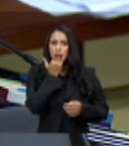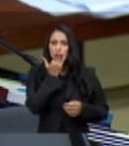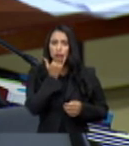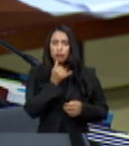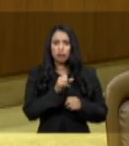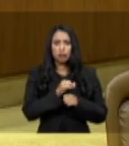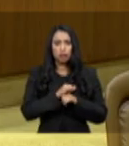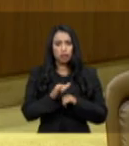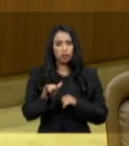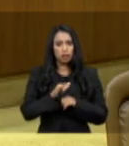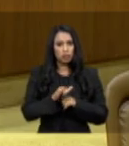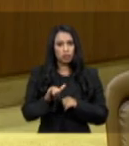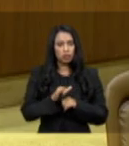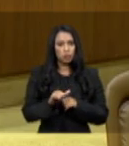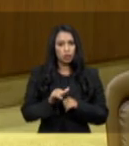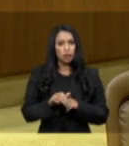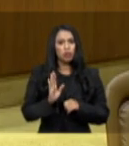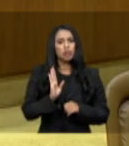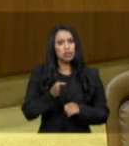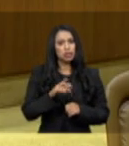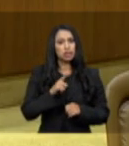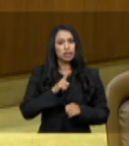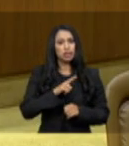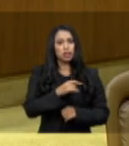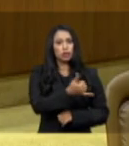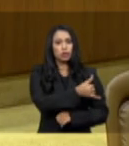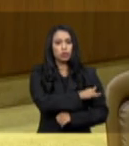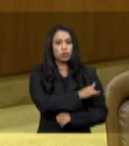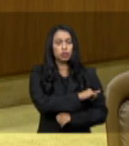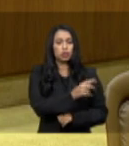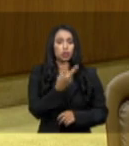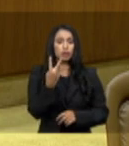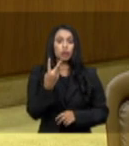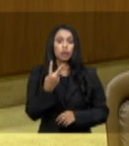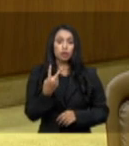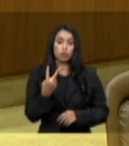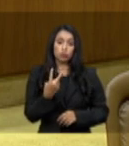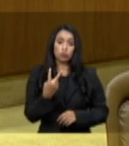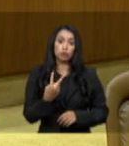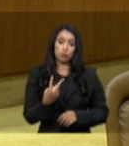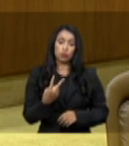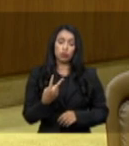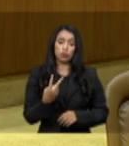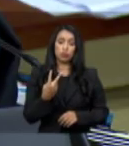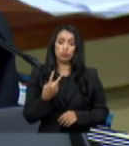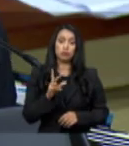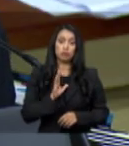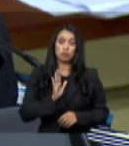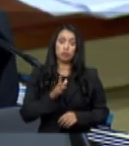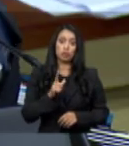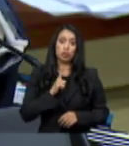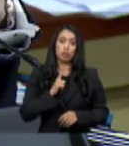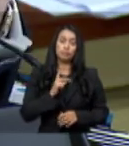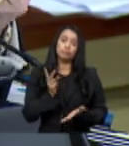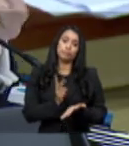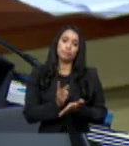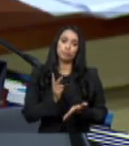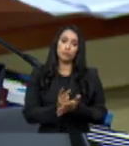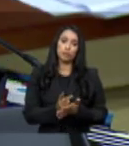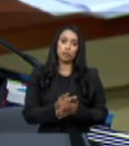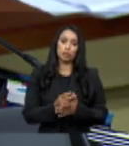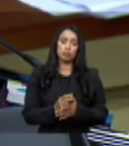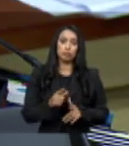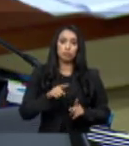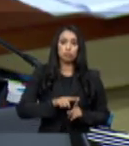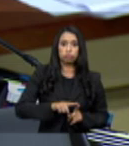é formado globo informa que em bangu já dois casos ainda que seja assim no momento em que a uma